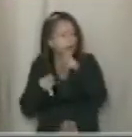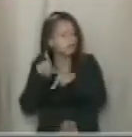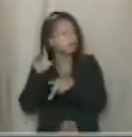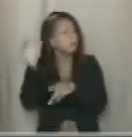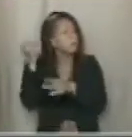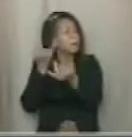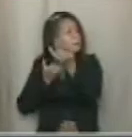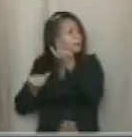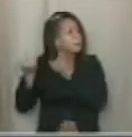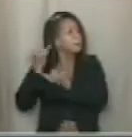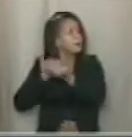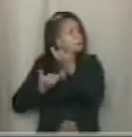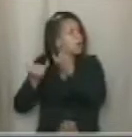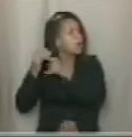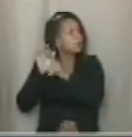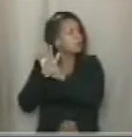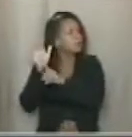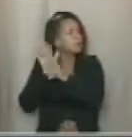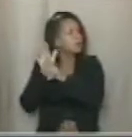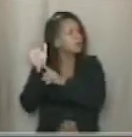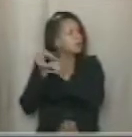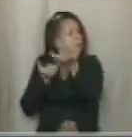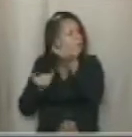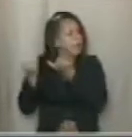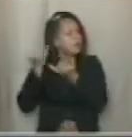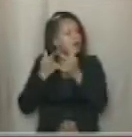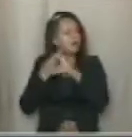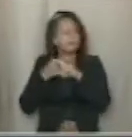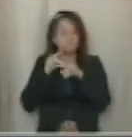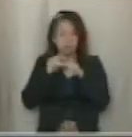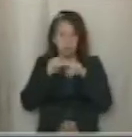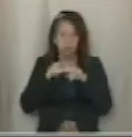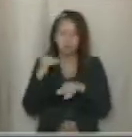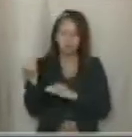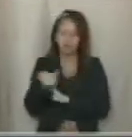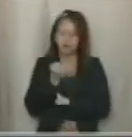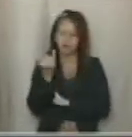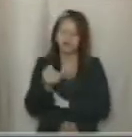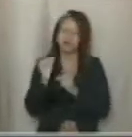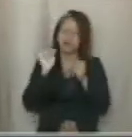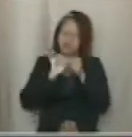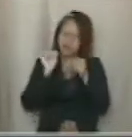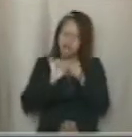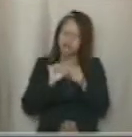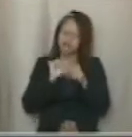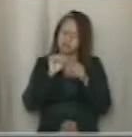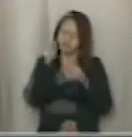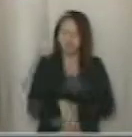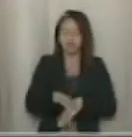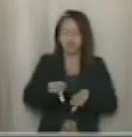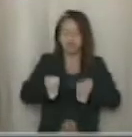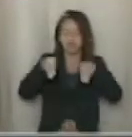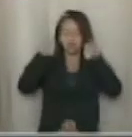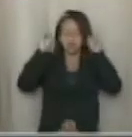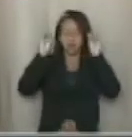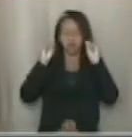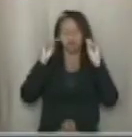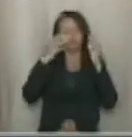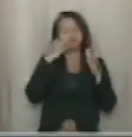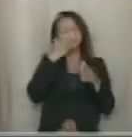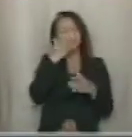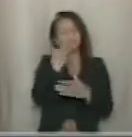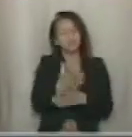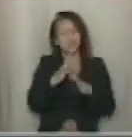muitas demandas surgem. Por isso é tão importante que a gente faça, sim, fiscalização. Nós estamos